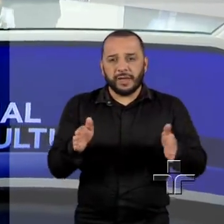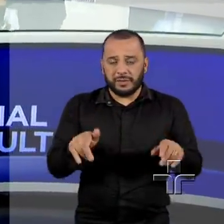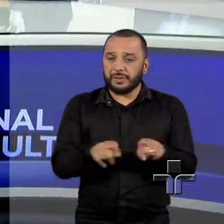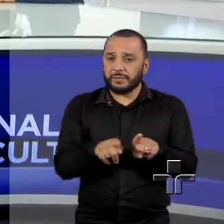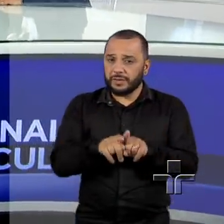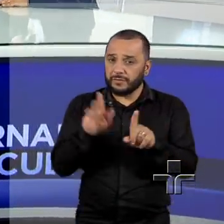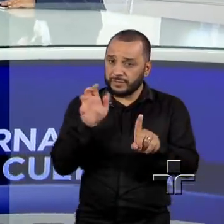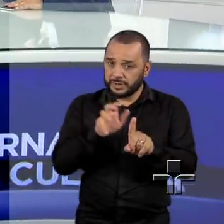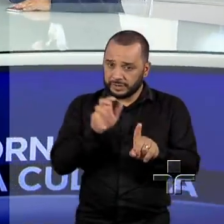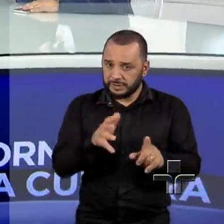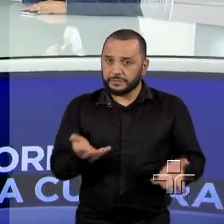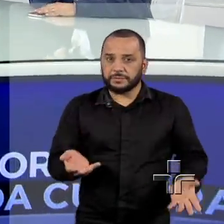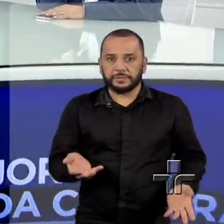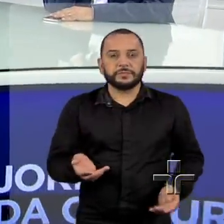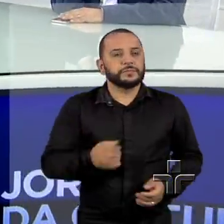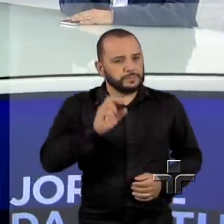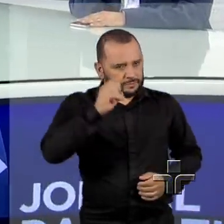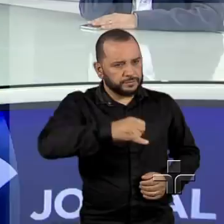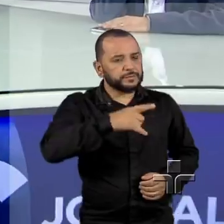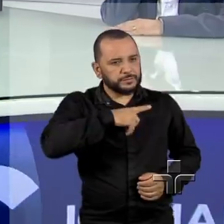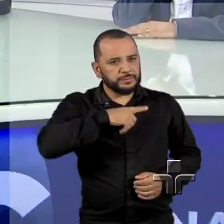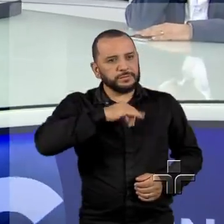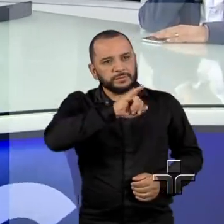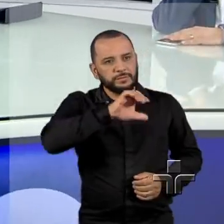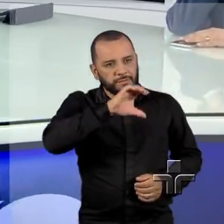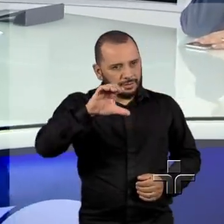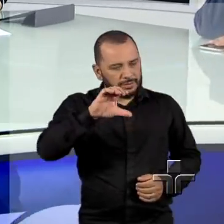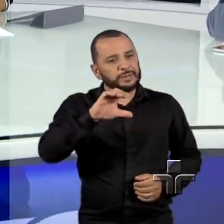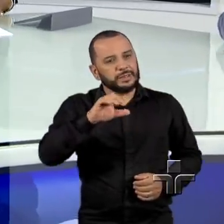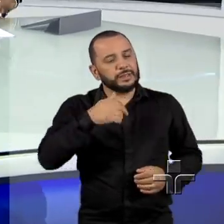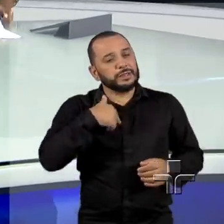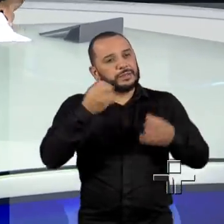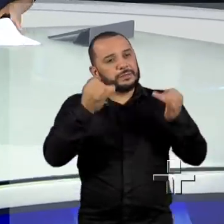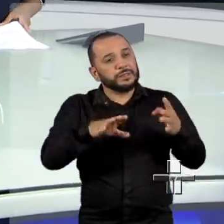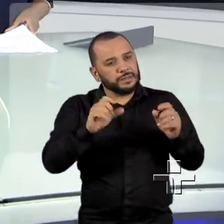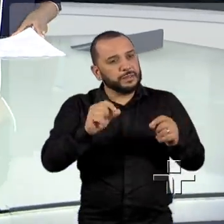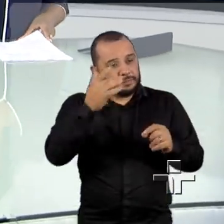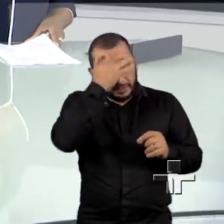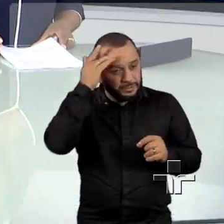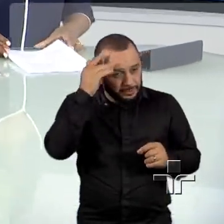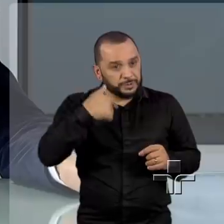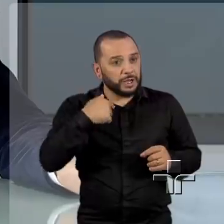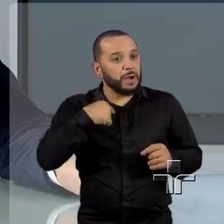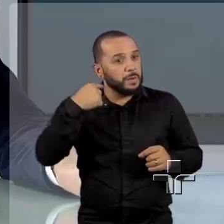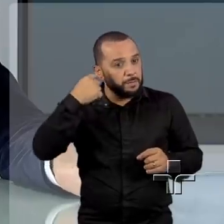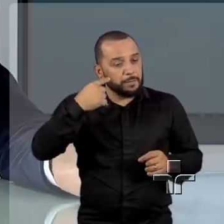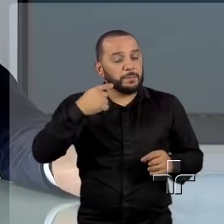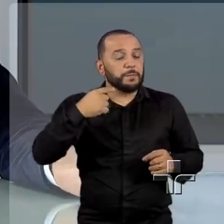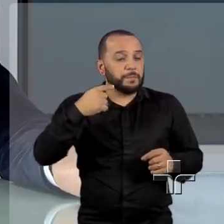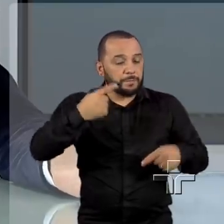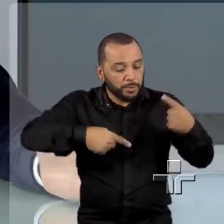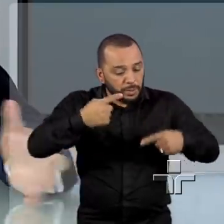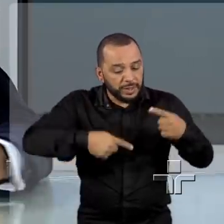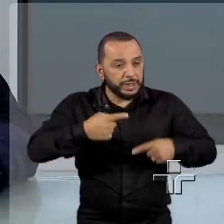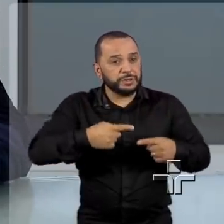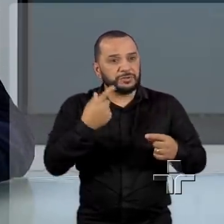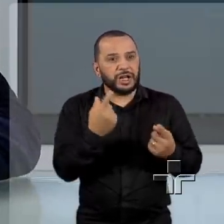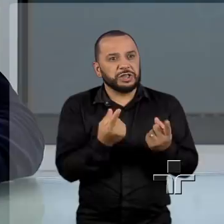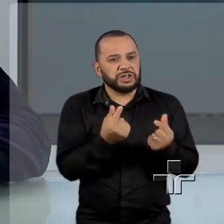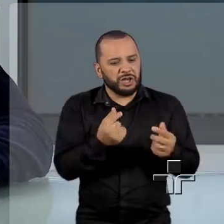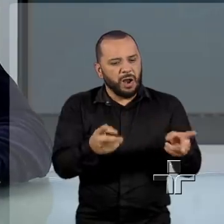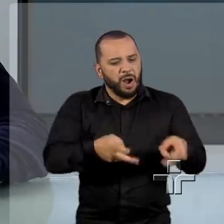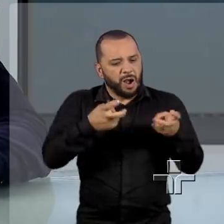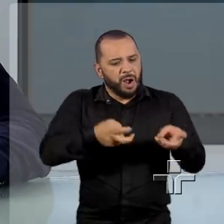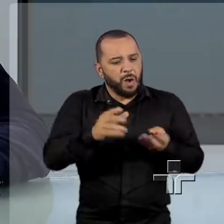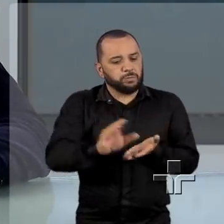nisso? Nós tivemos um jornal inteiro dedicado a gente que multiplicou muito o patrimônio hoje, desde o início até o final, né? Todo o jornal